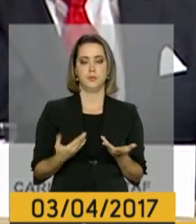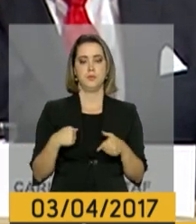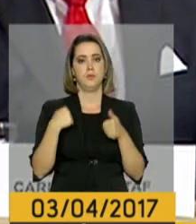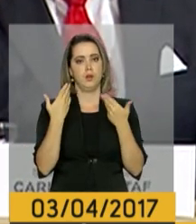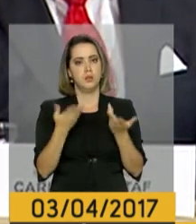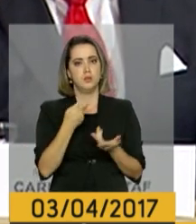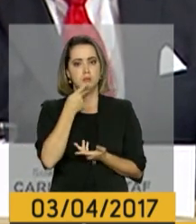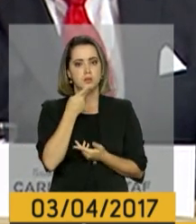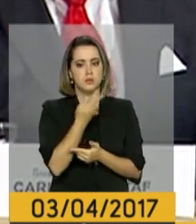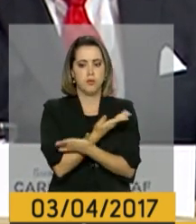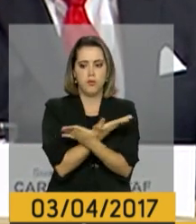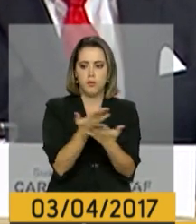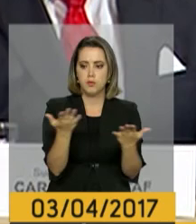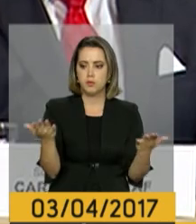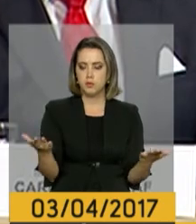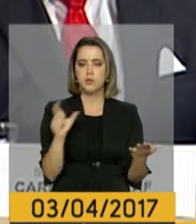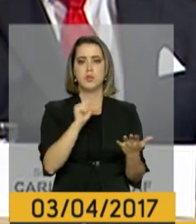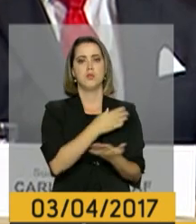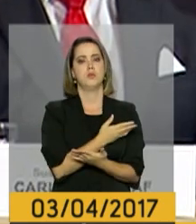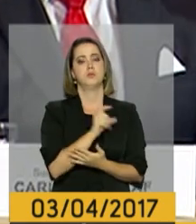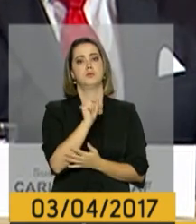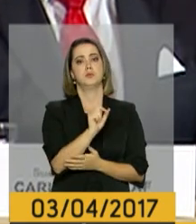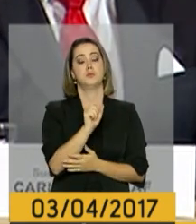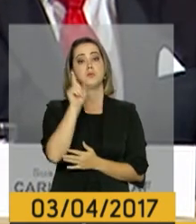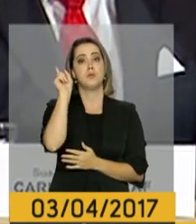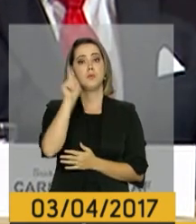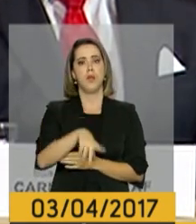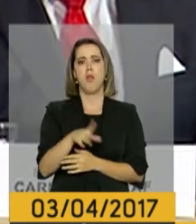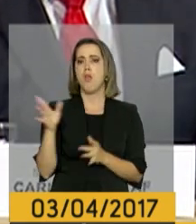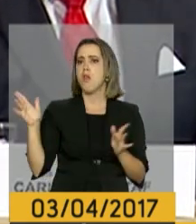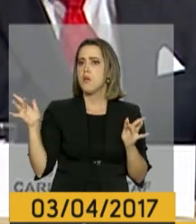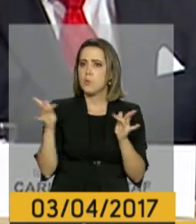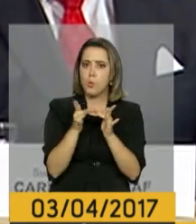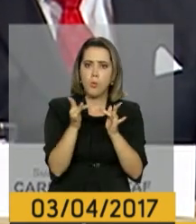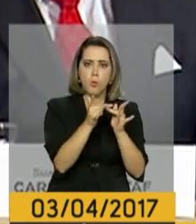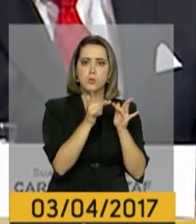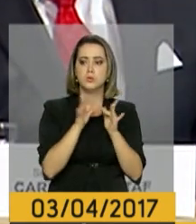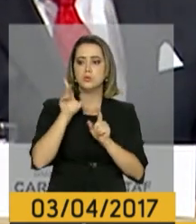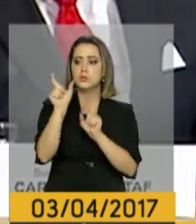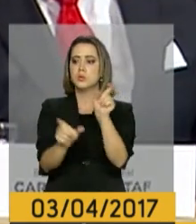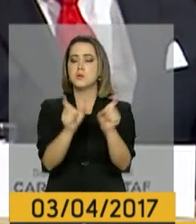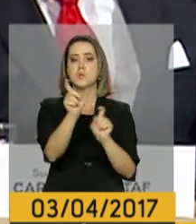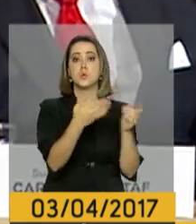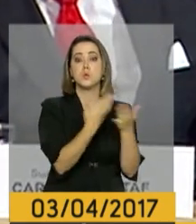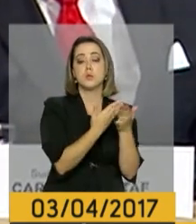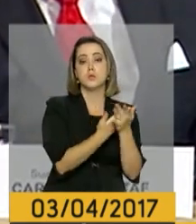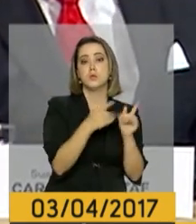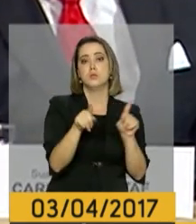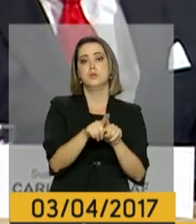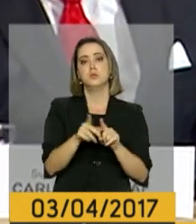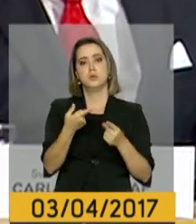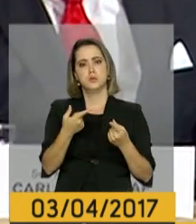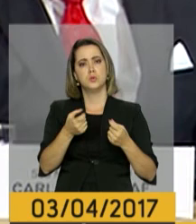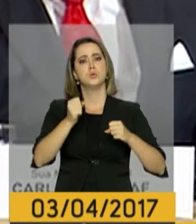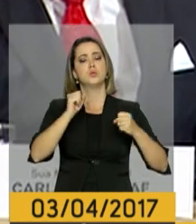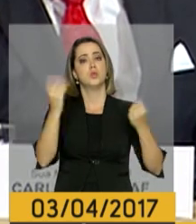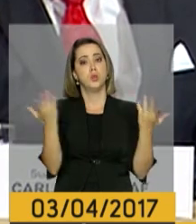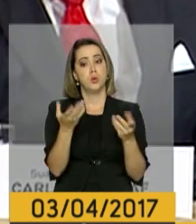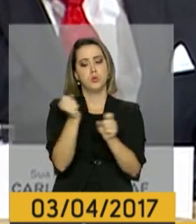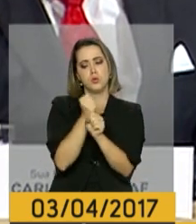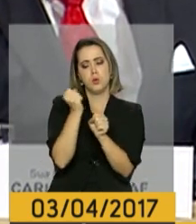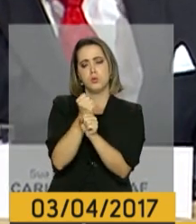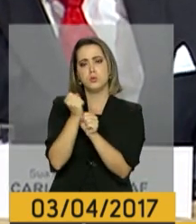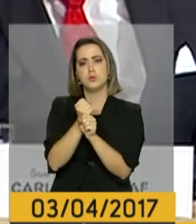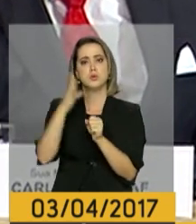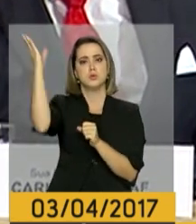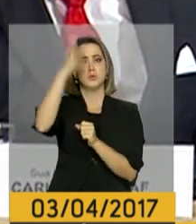a vossas excelências, sem medo de errar, que é consenso entre especialistas que a infraestrutura brasileira